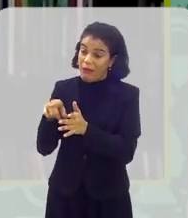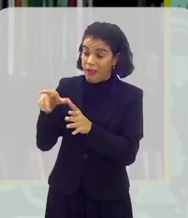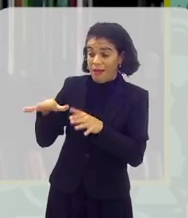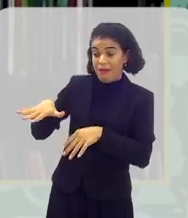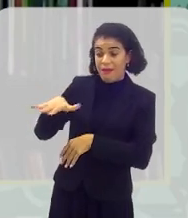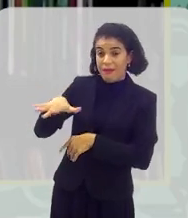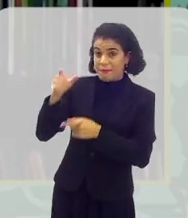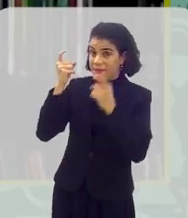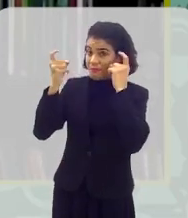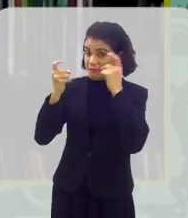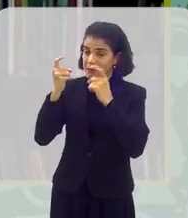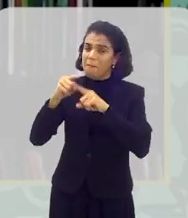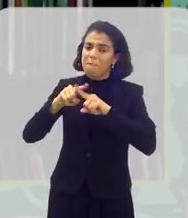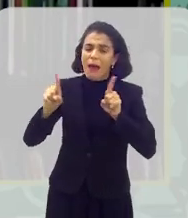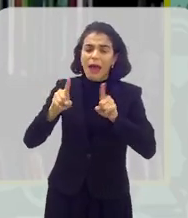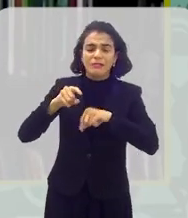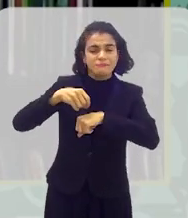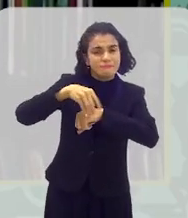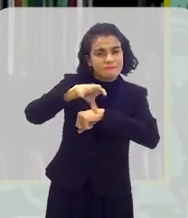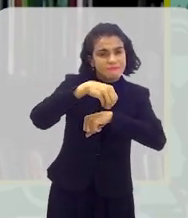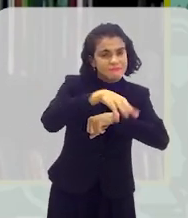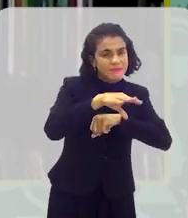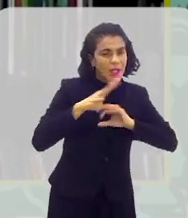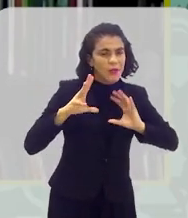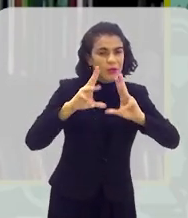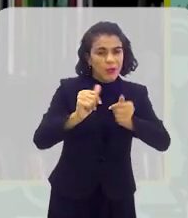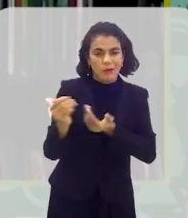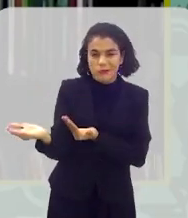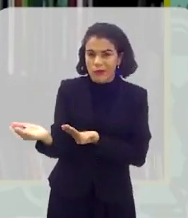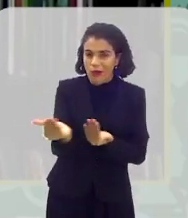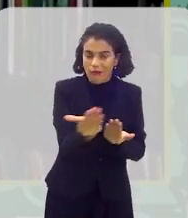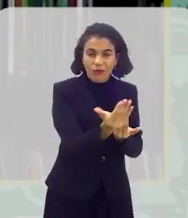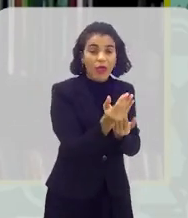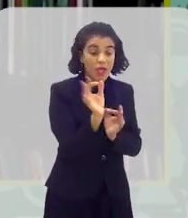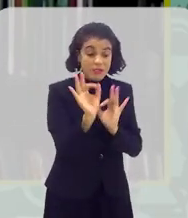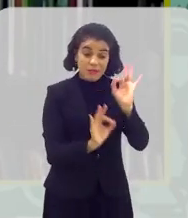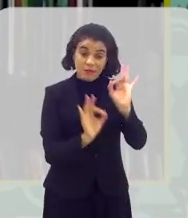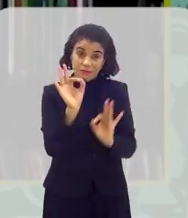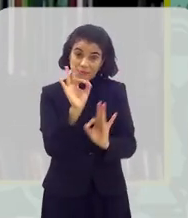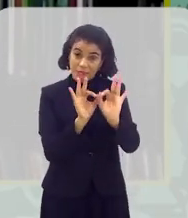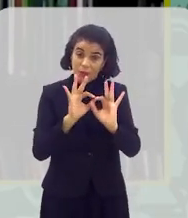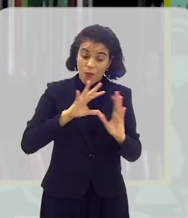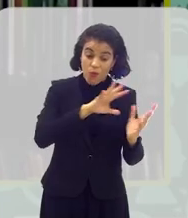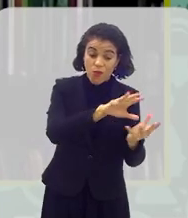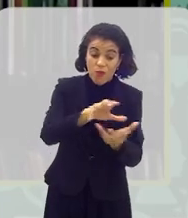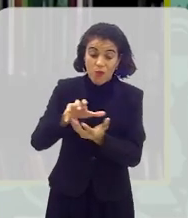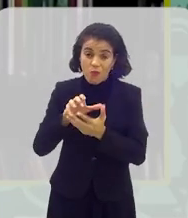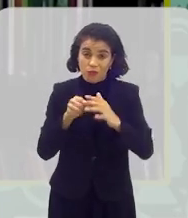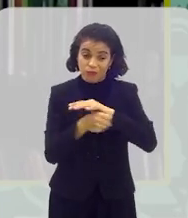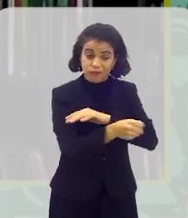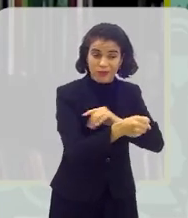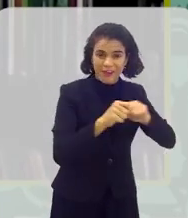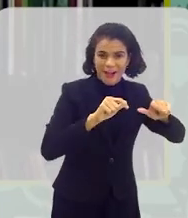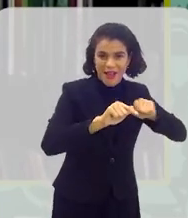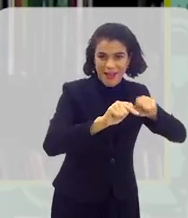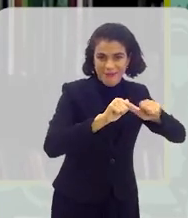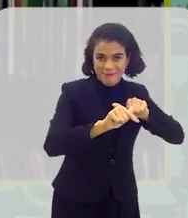preocupação Mas levar uma mensagem para o jovem de preparação para o mundo do trabalho